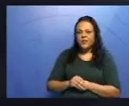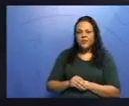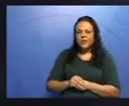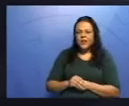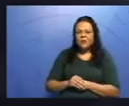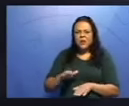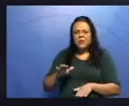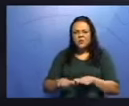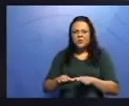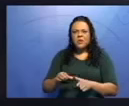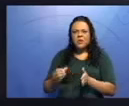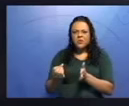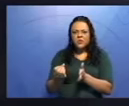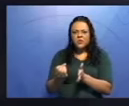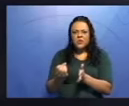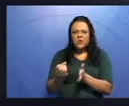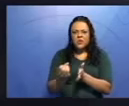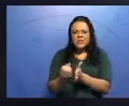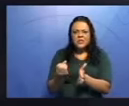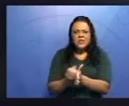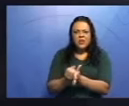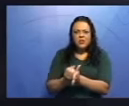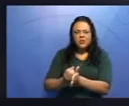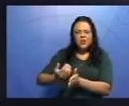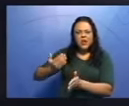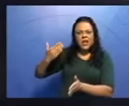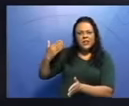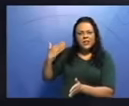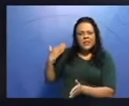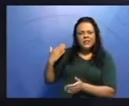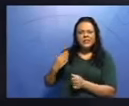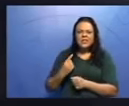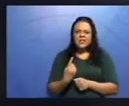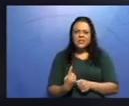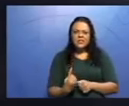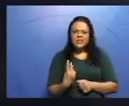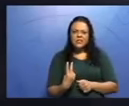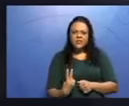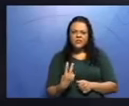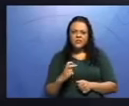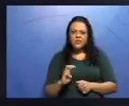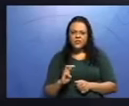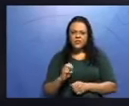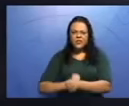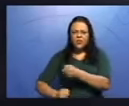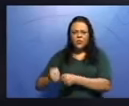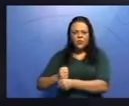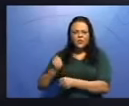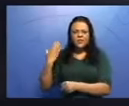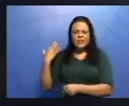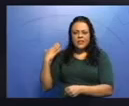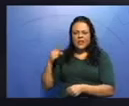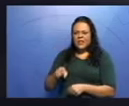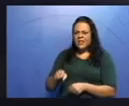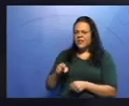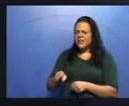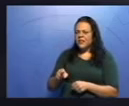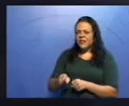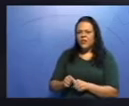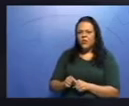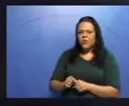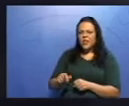2 séculos atrás, 125 anos atrás. E é considerado uma obra-prima do autor e da